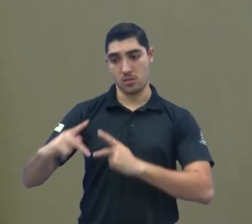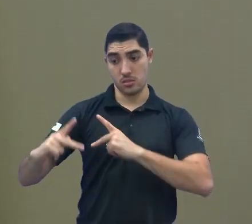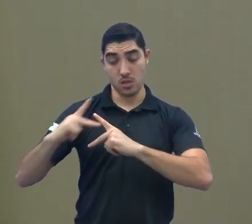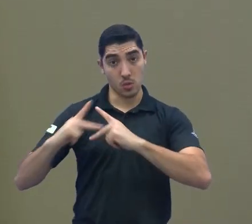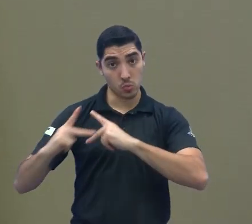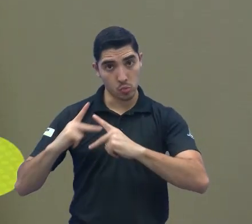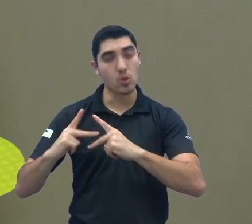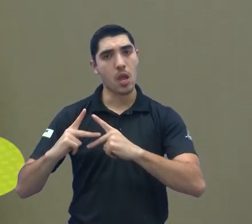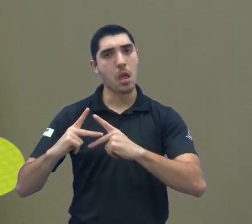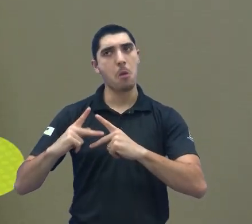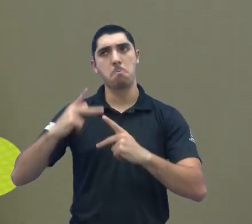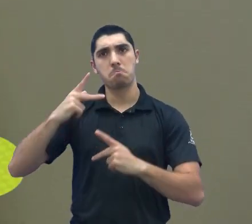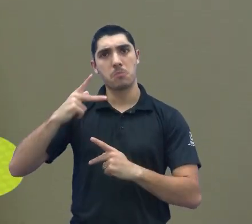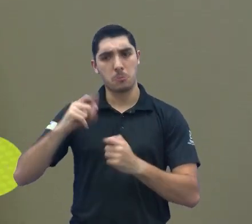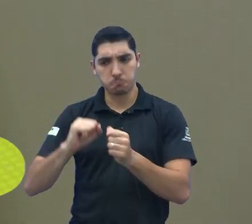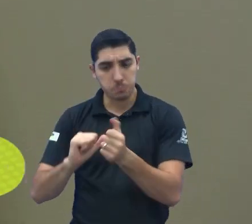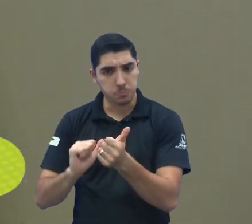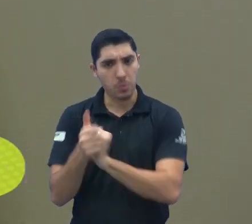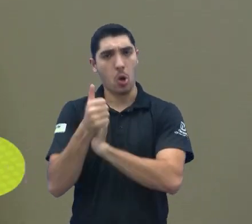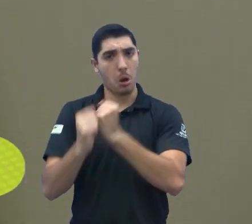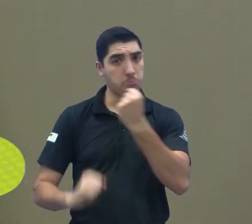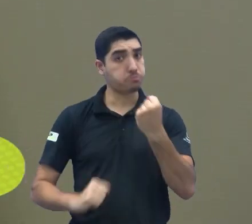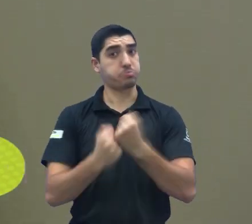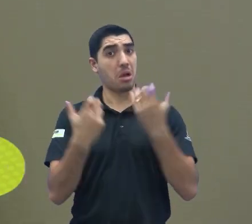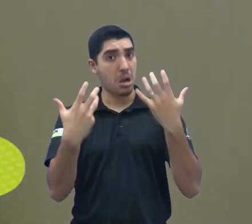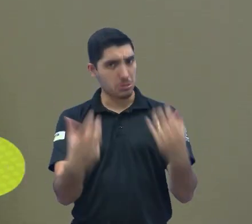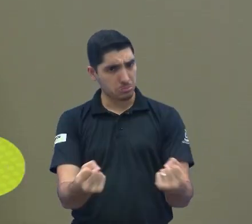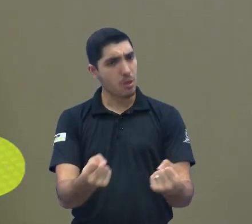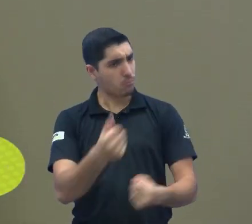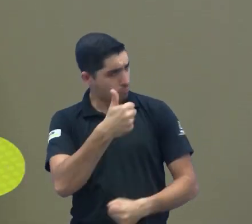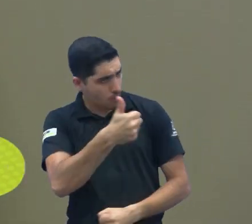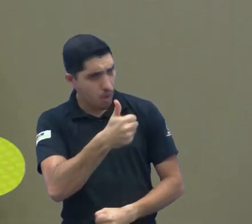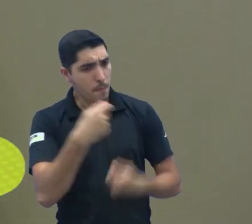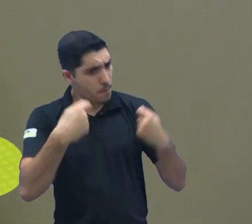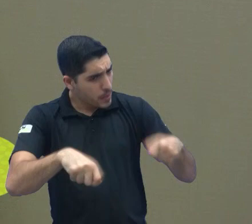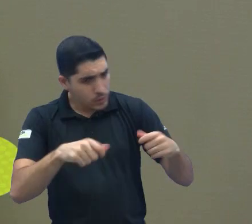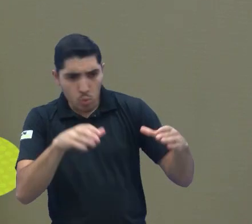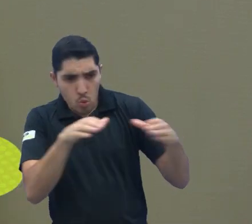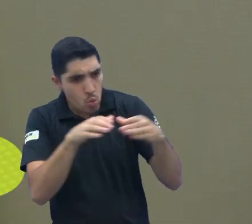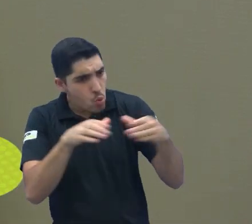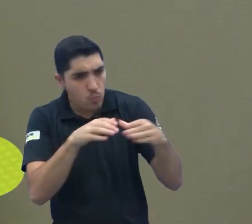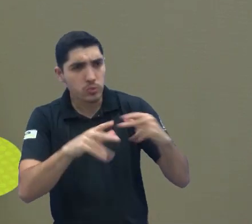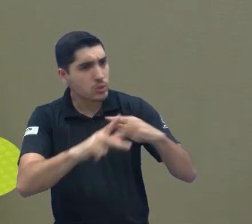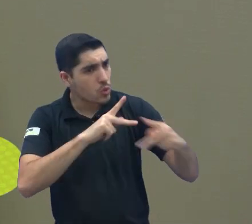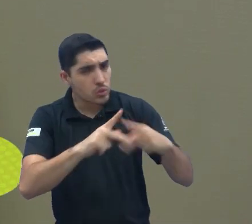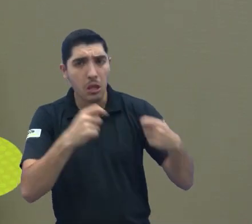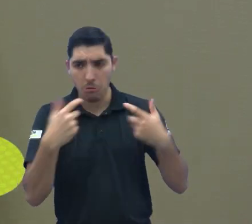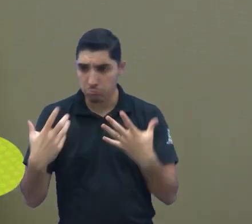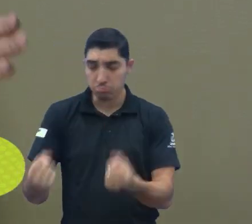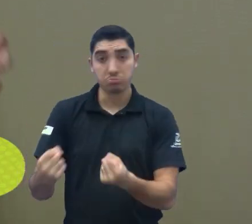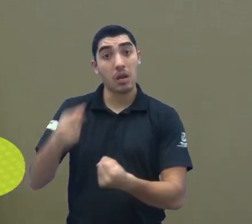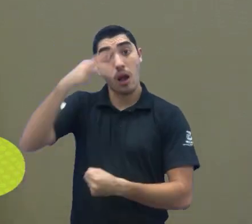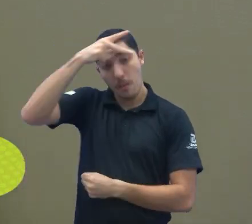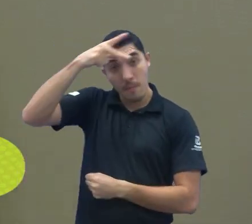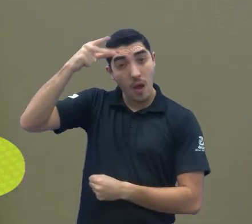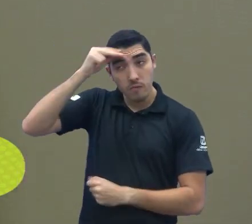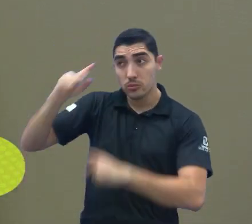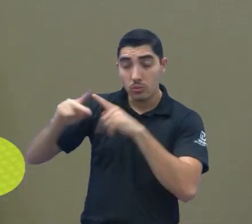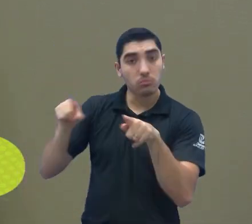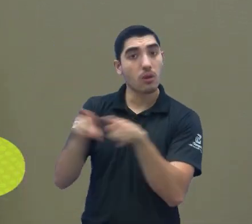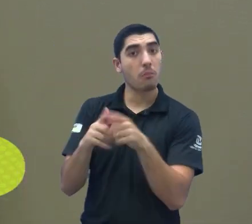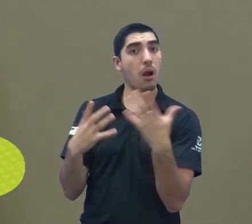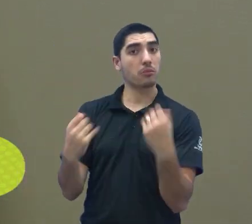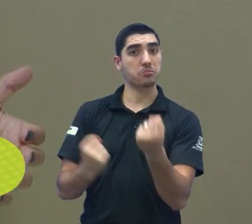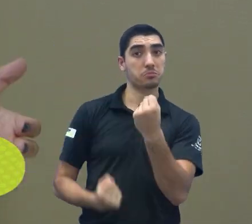que abraçou. Quando eu procurei o São José Desportivo, falou, não, a gente tem que ter um feminino, né, apoiou, e a prefeitura. Então, esse trabalho sólido